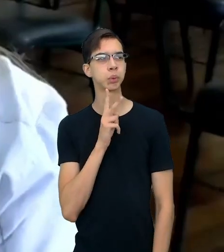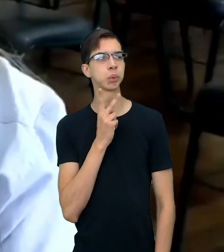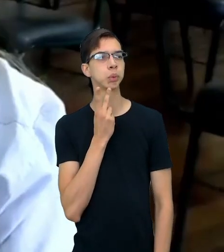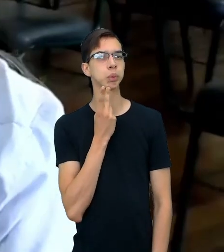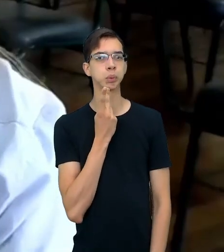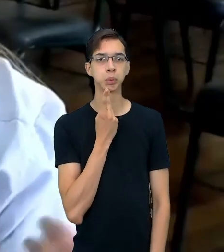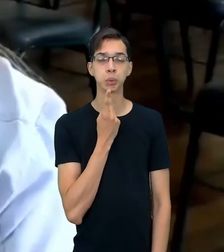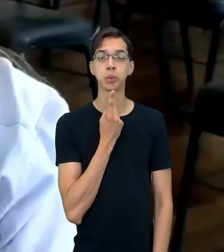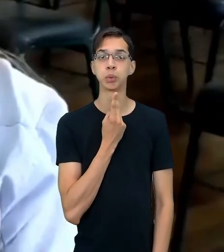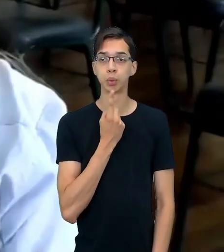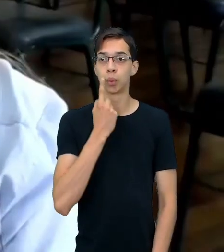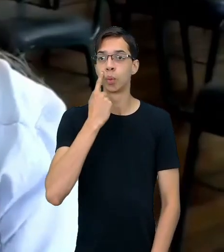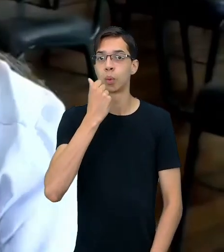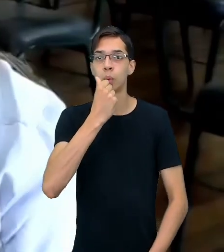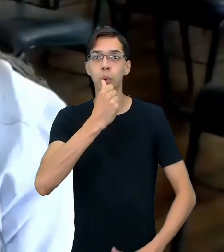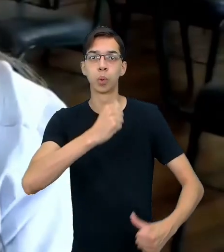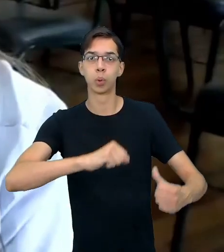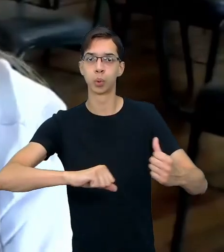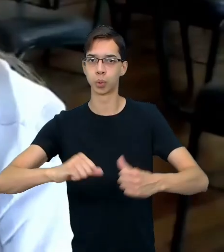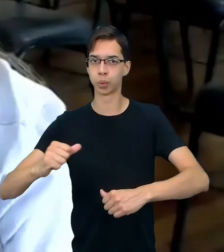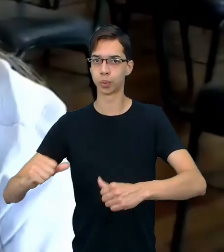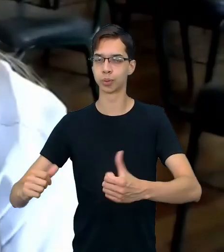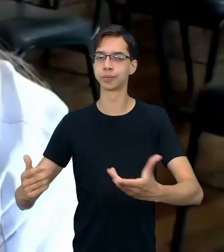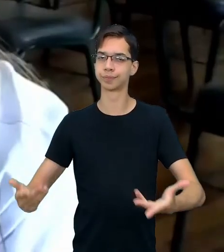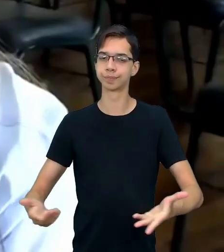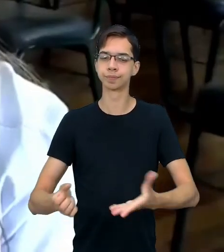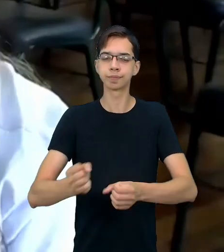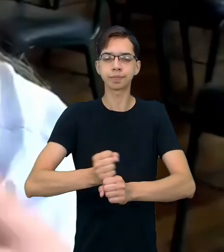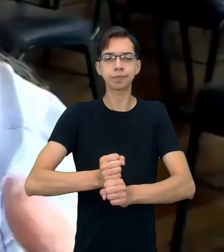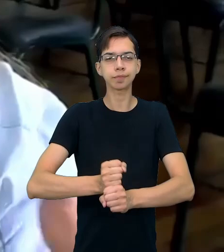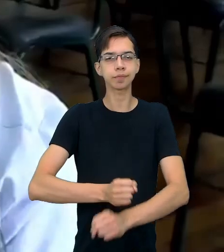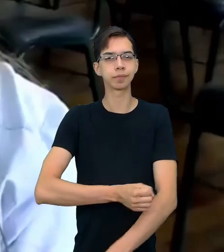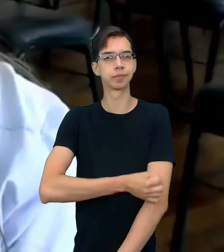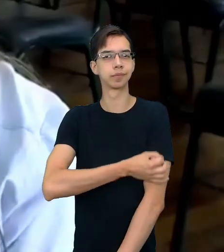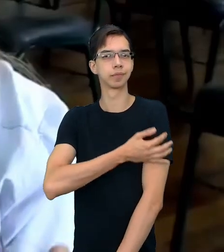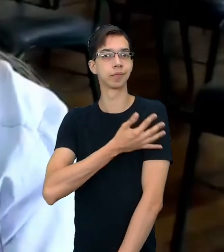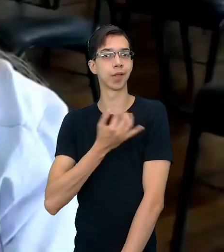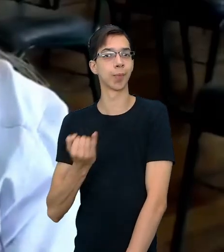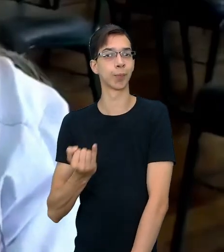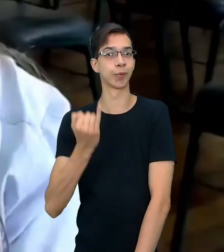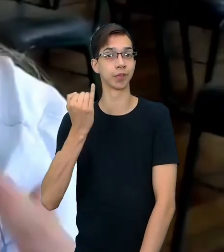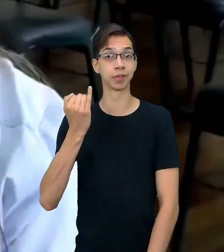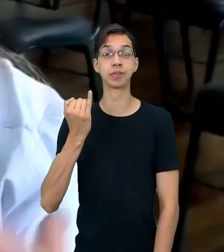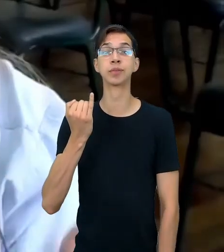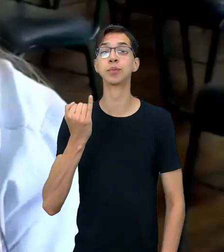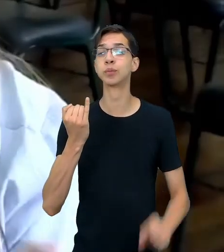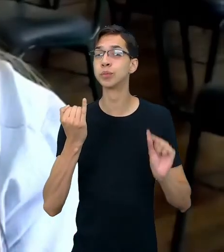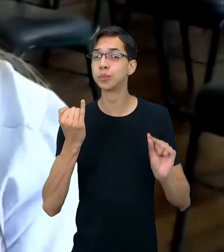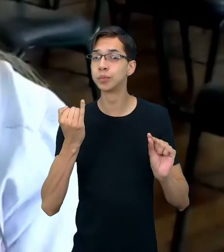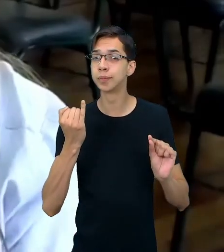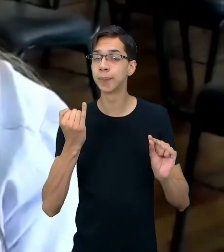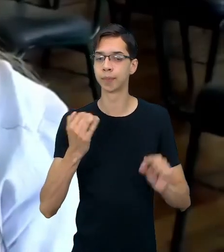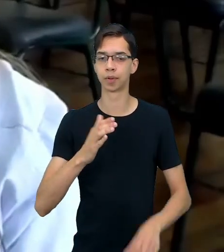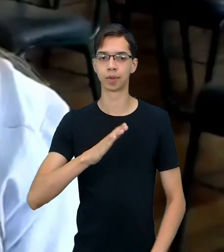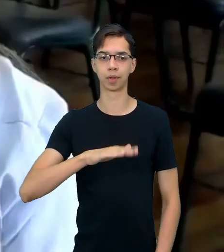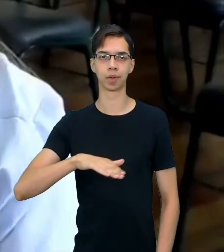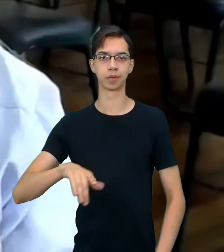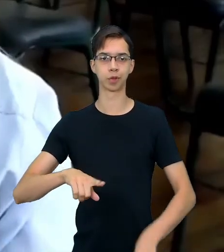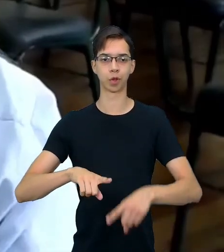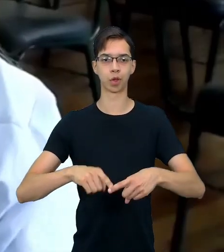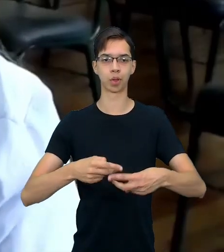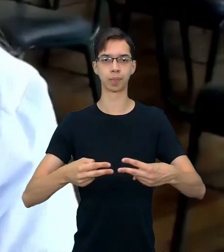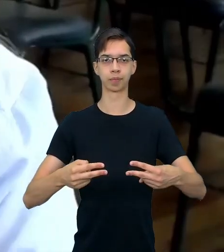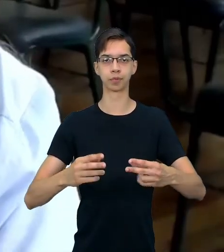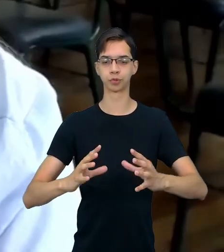anos iniciais, é importante que as crianças possam manipular objetos, né, que representem uma aproximação com